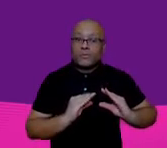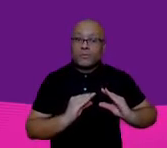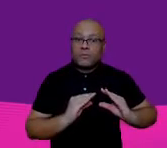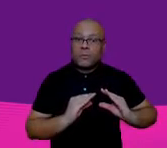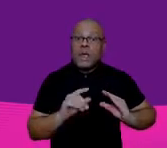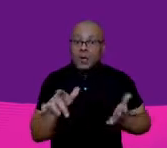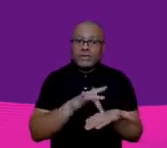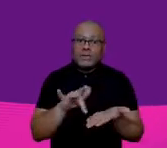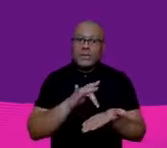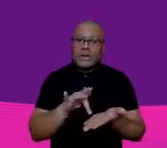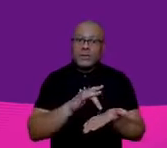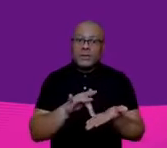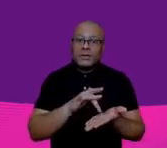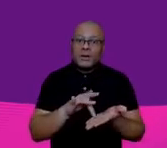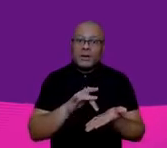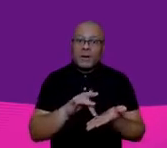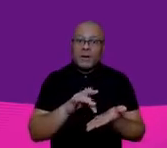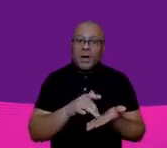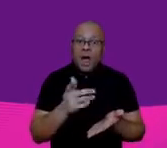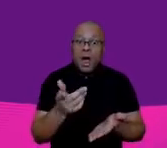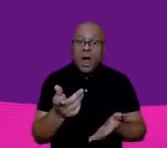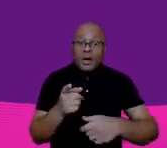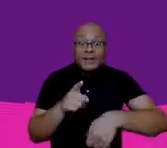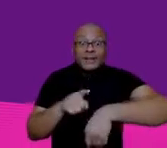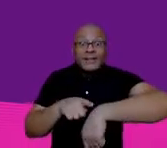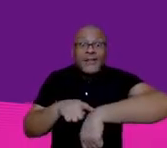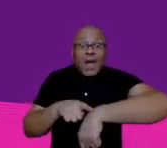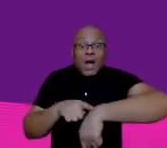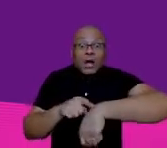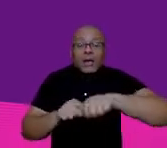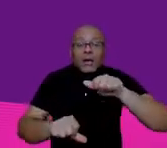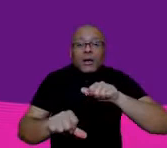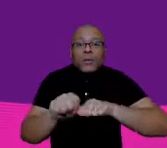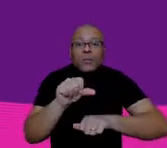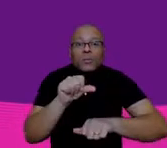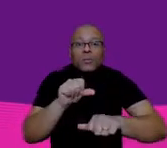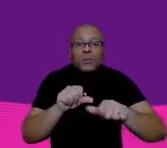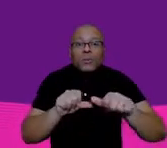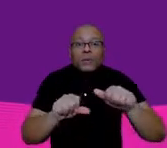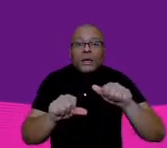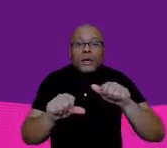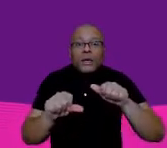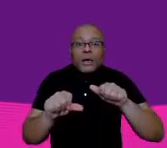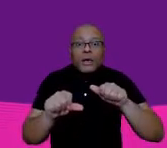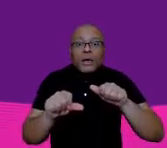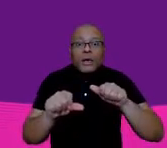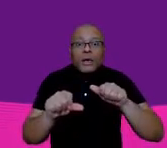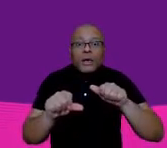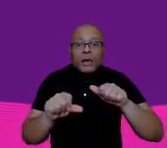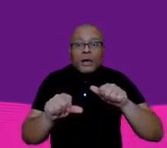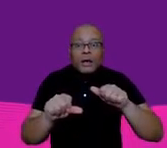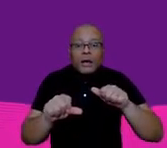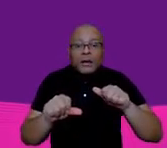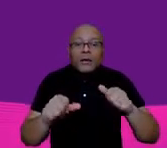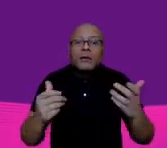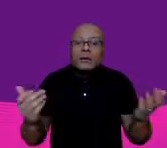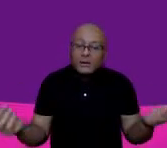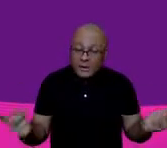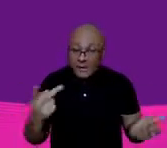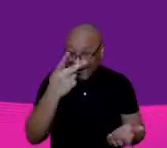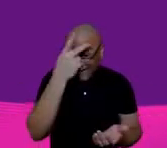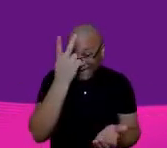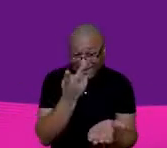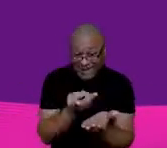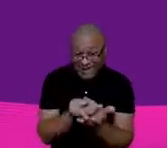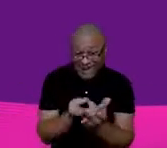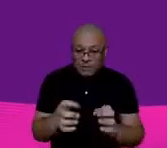vejam vocês o efeito agudo da estimulação cerebral profunda. Então, gente, em pacientes com tremor refratário ou